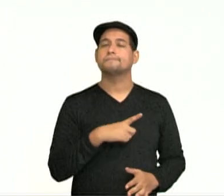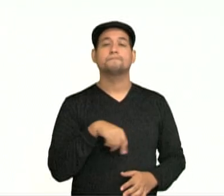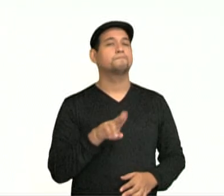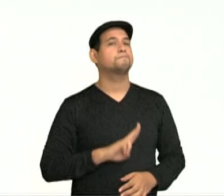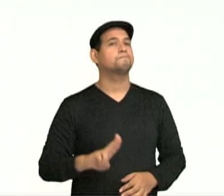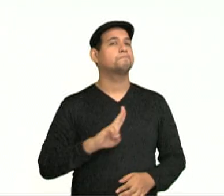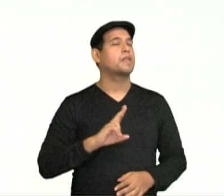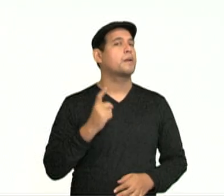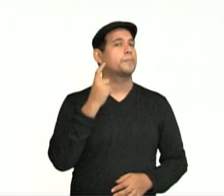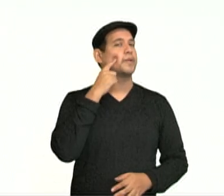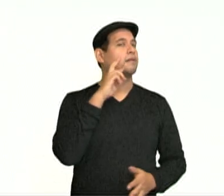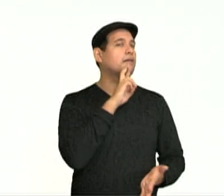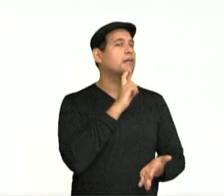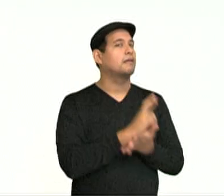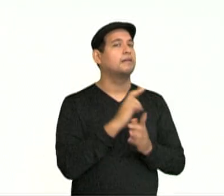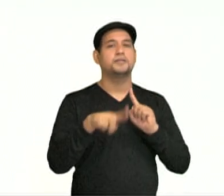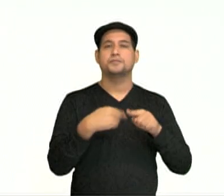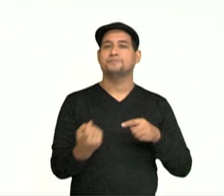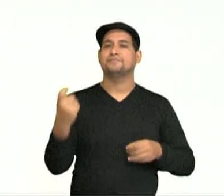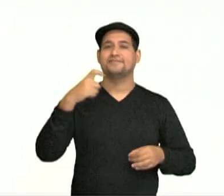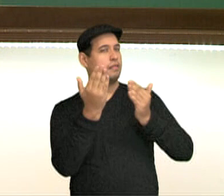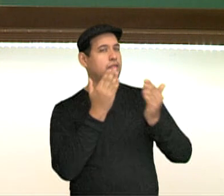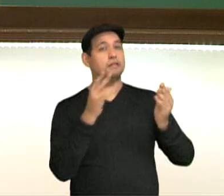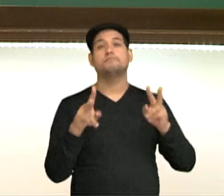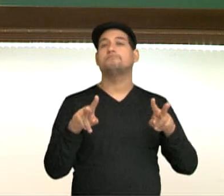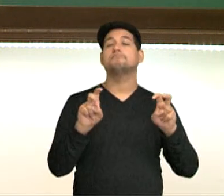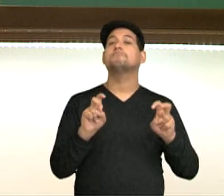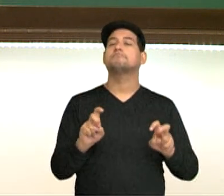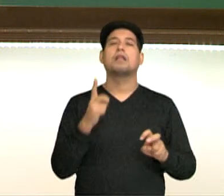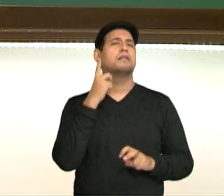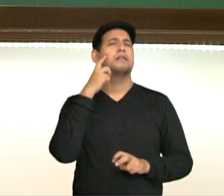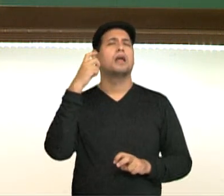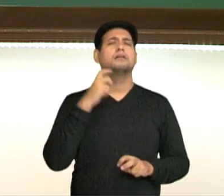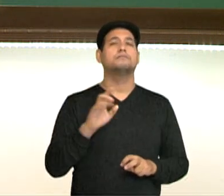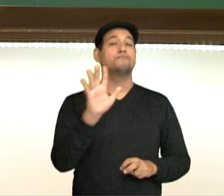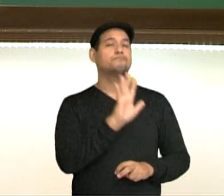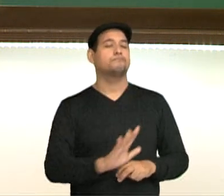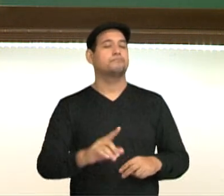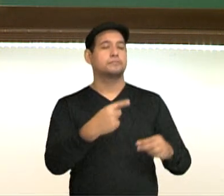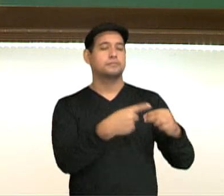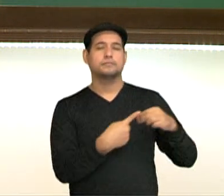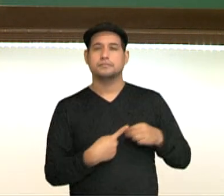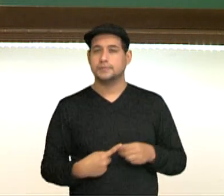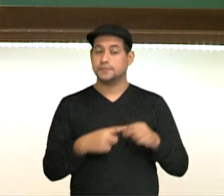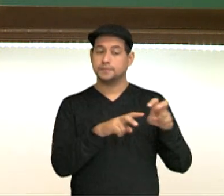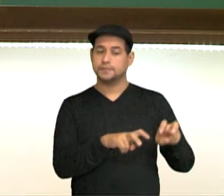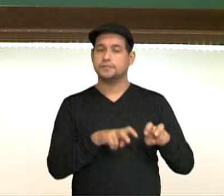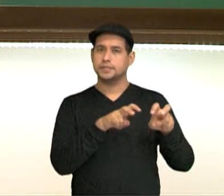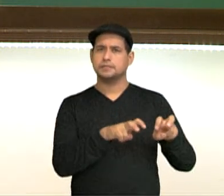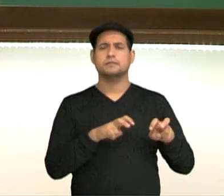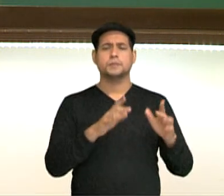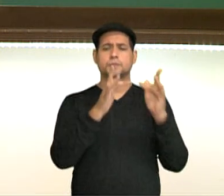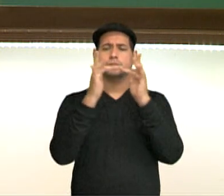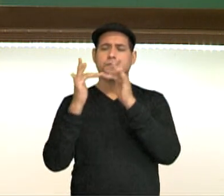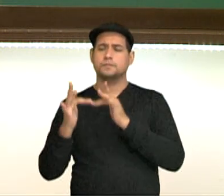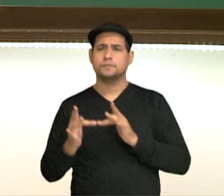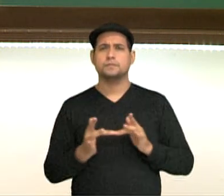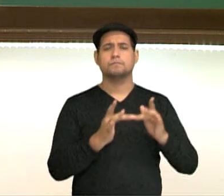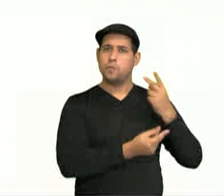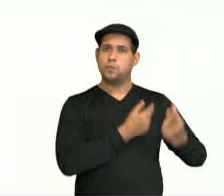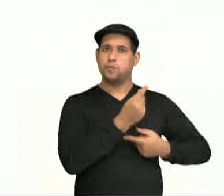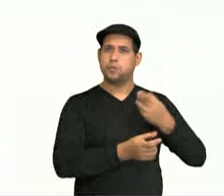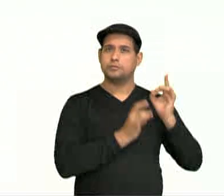né? A queda na produção devido aos conflitos, às guerras, é outro fator importante ali que favoreceu a